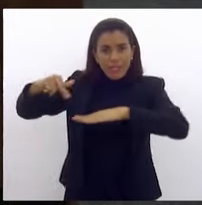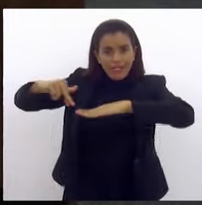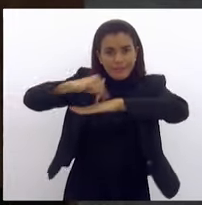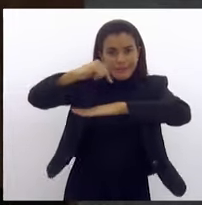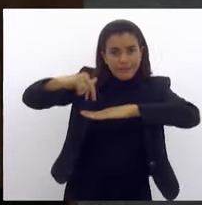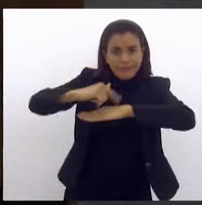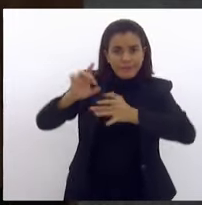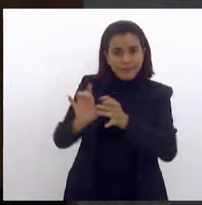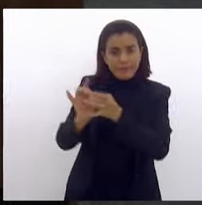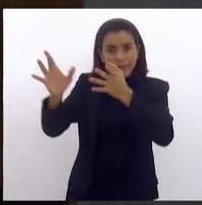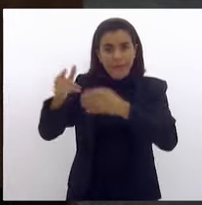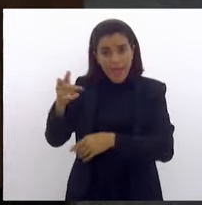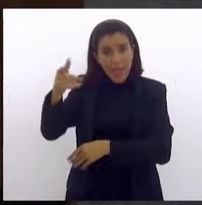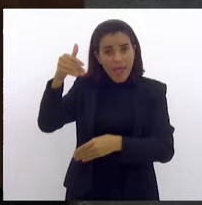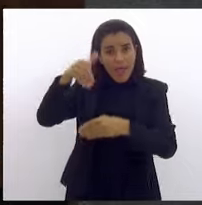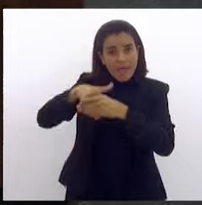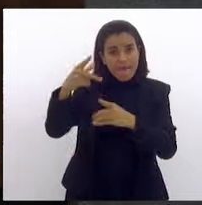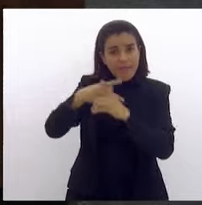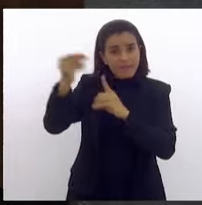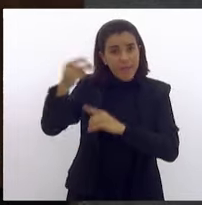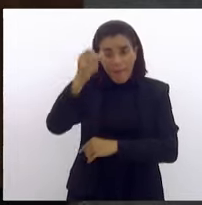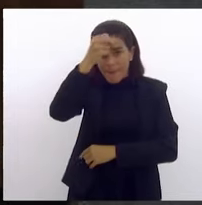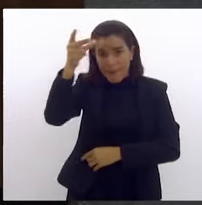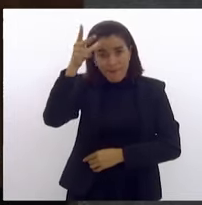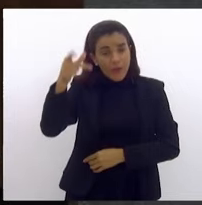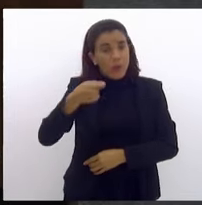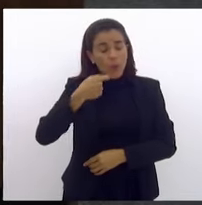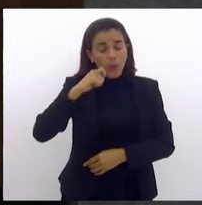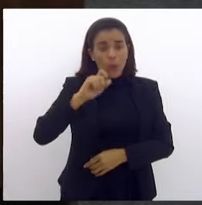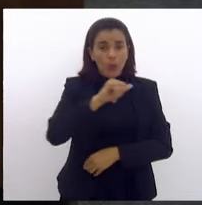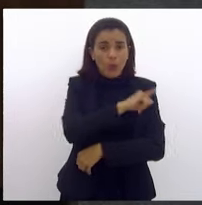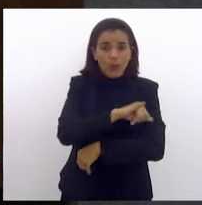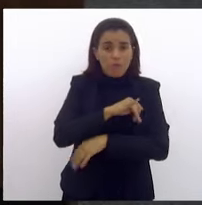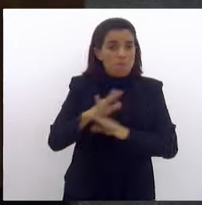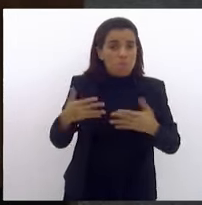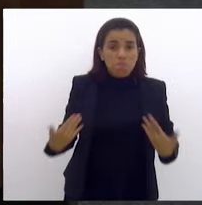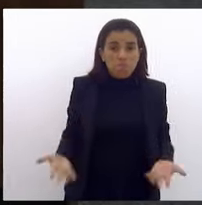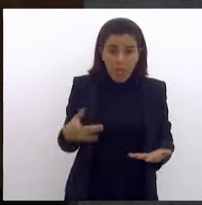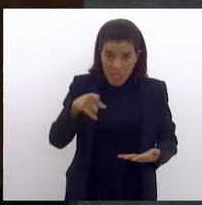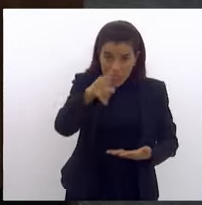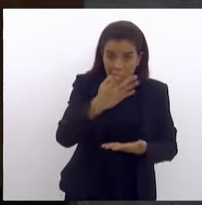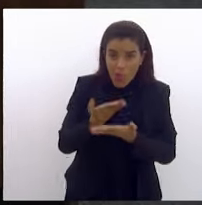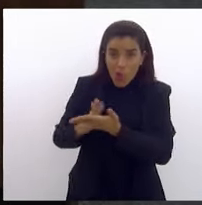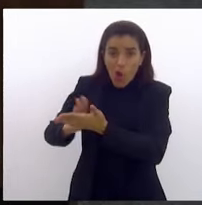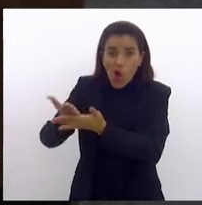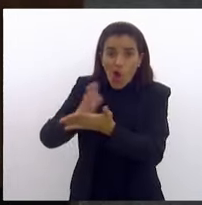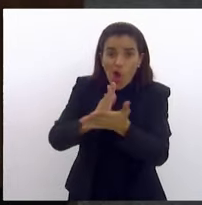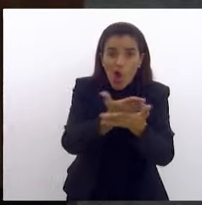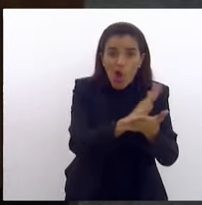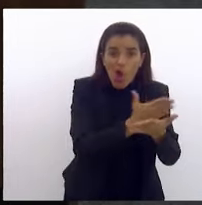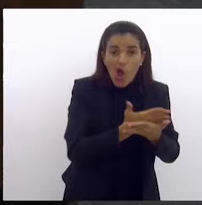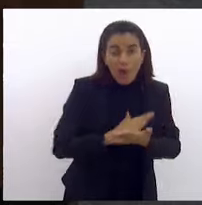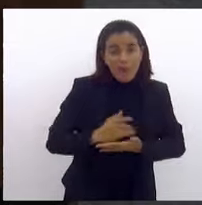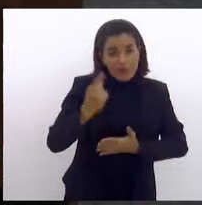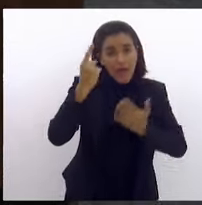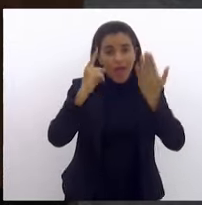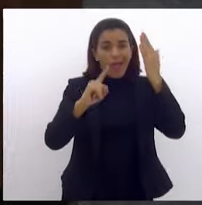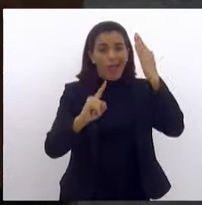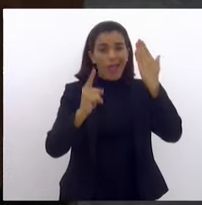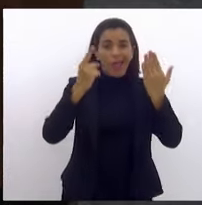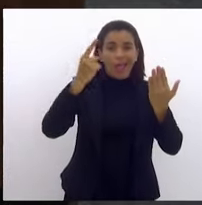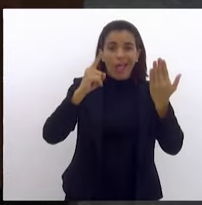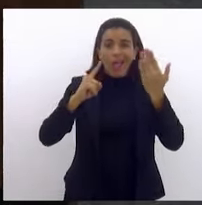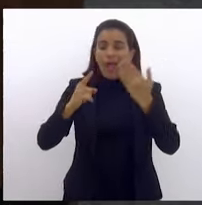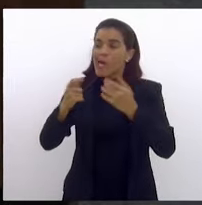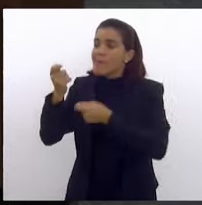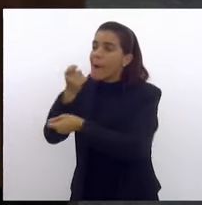quiser. Ele foi eleito e é prefeito do Rio de Janeiro. Quem está incomodado tem que botar o bloco na rua, convencer